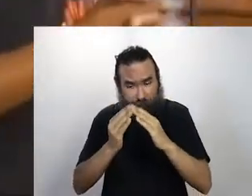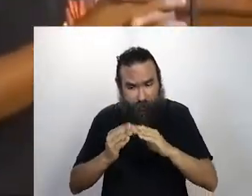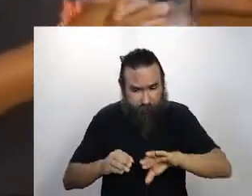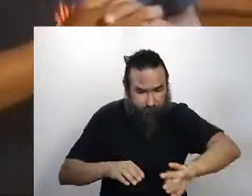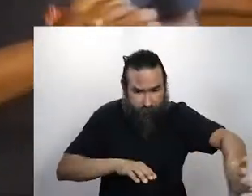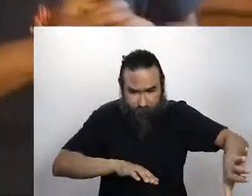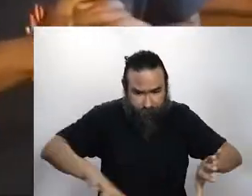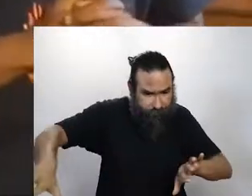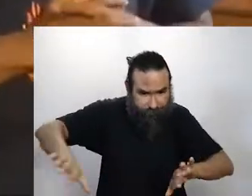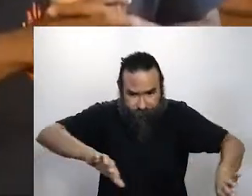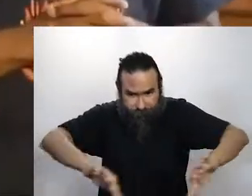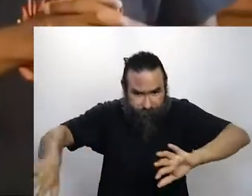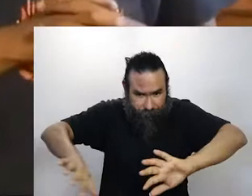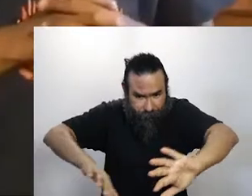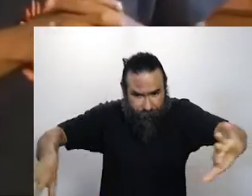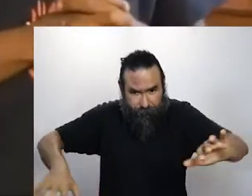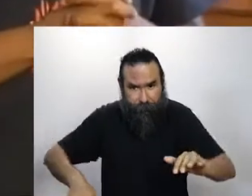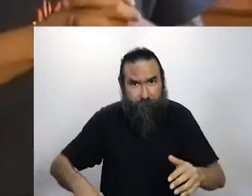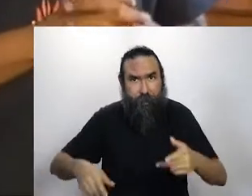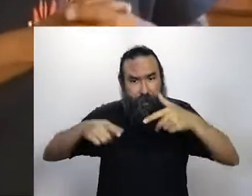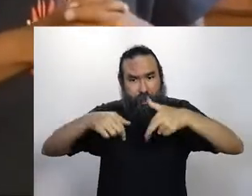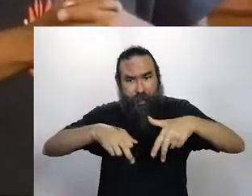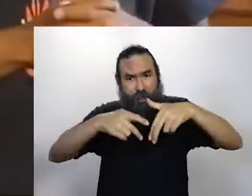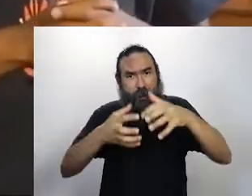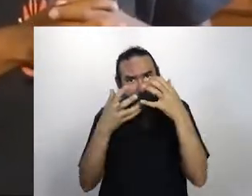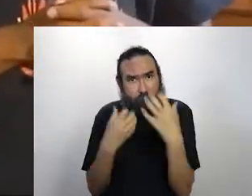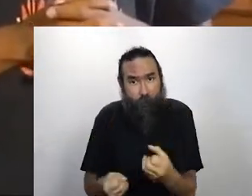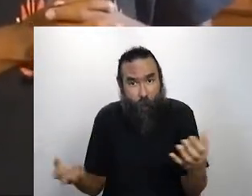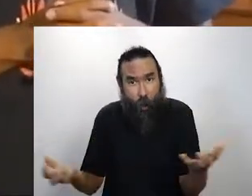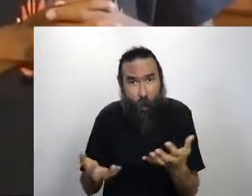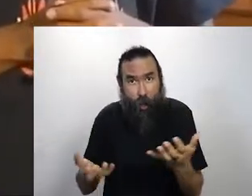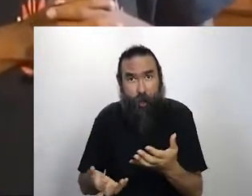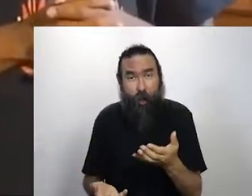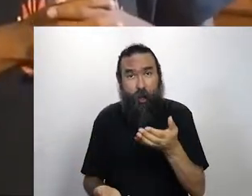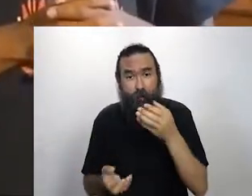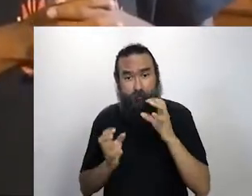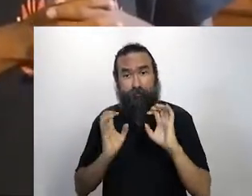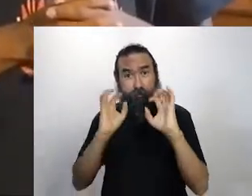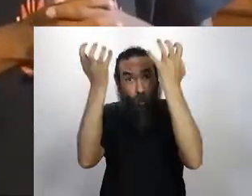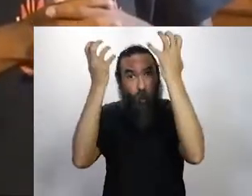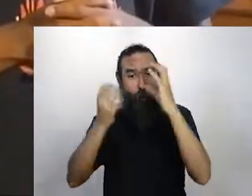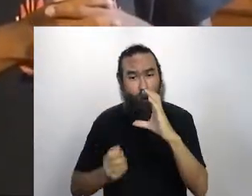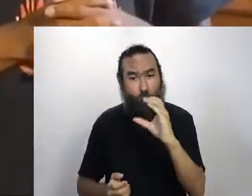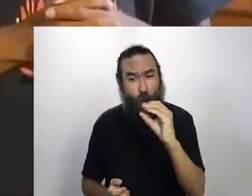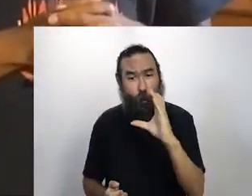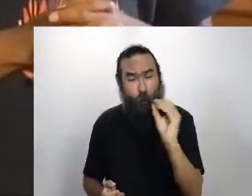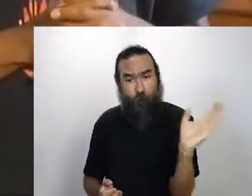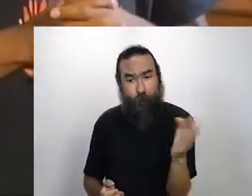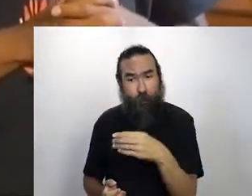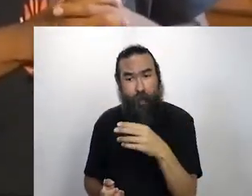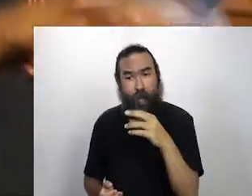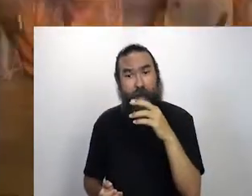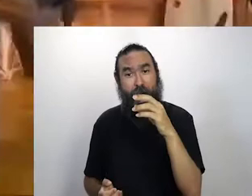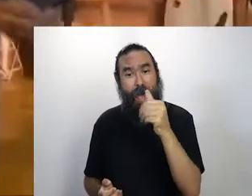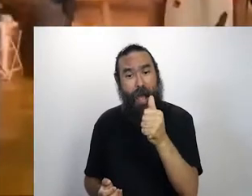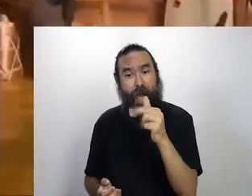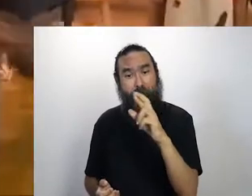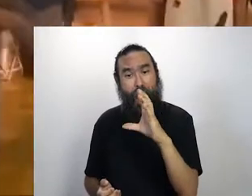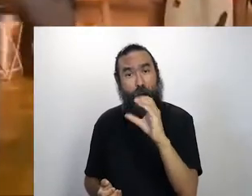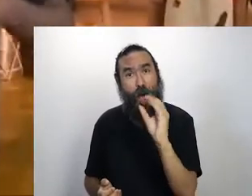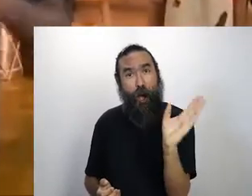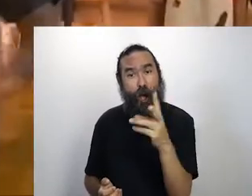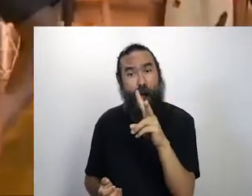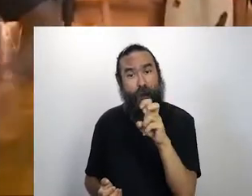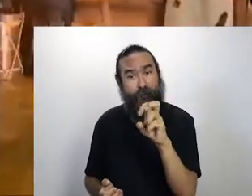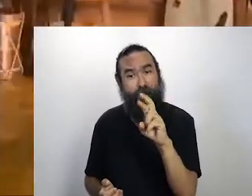tão moscando, se prepara e vamos dançar muito agora com Coco Raiz de Arco Verde e o... Mestre